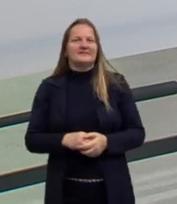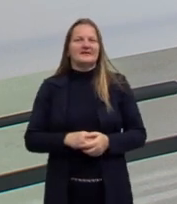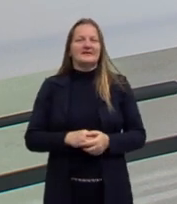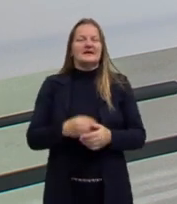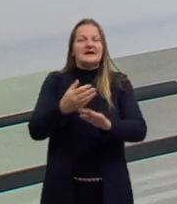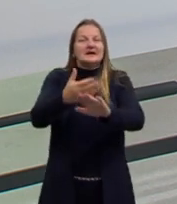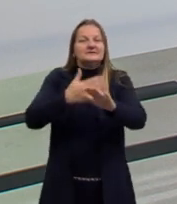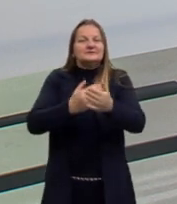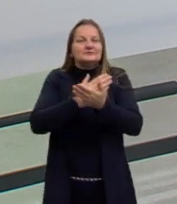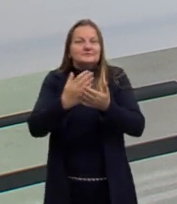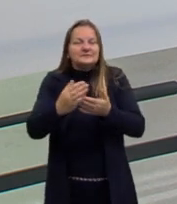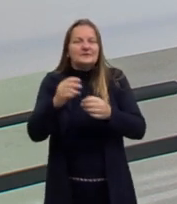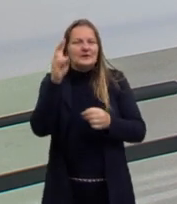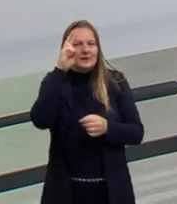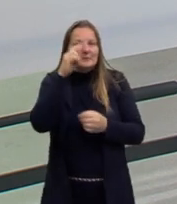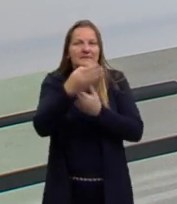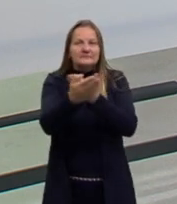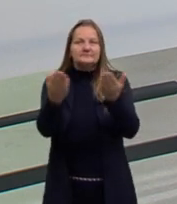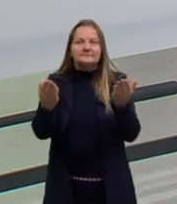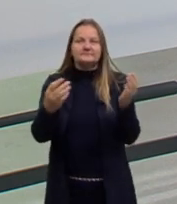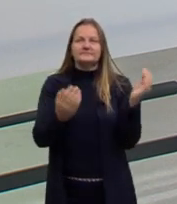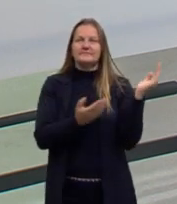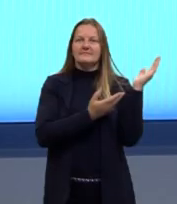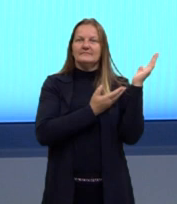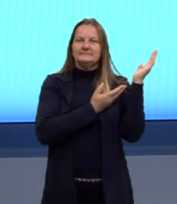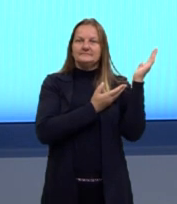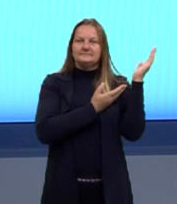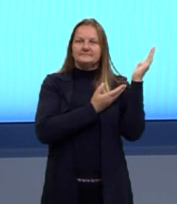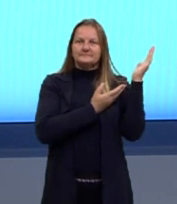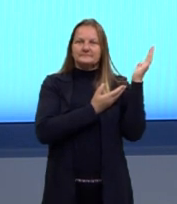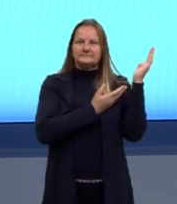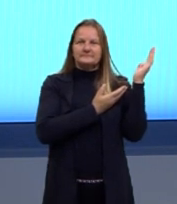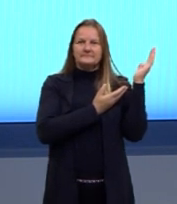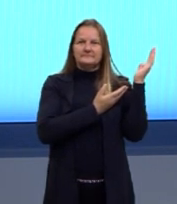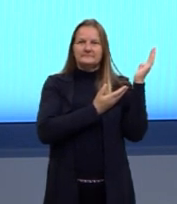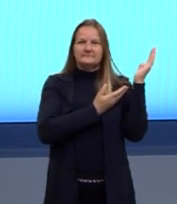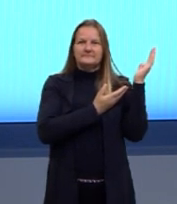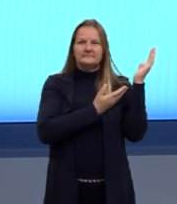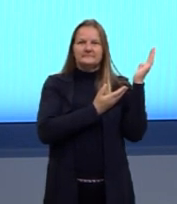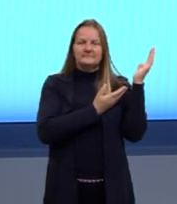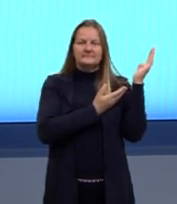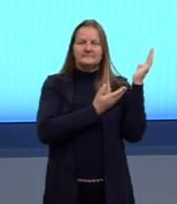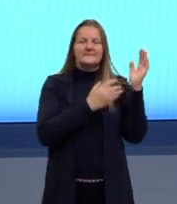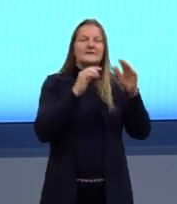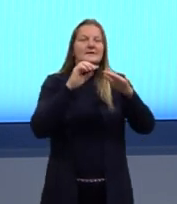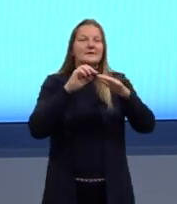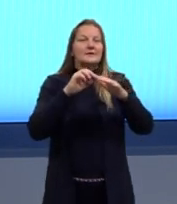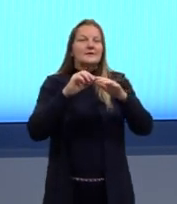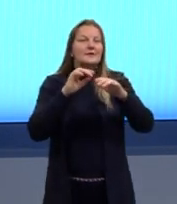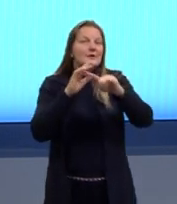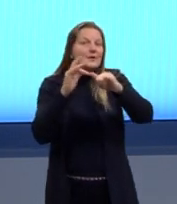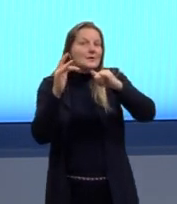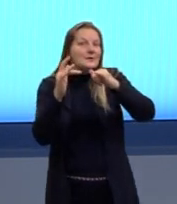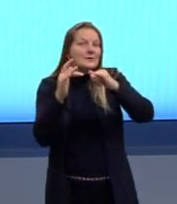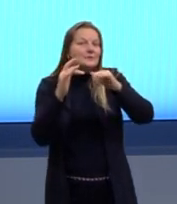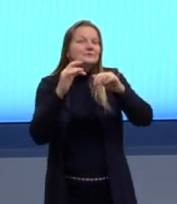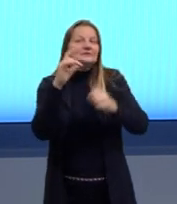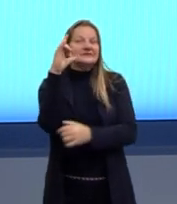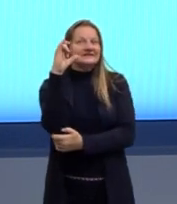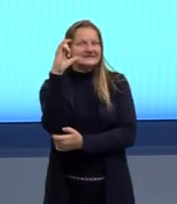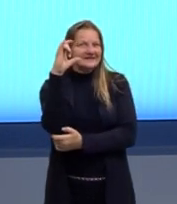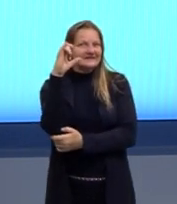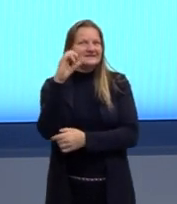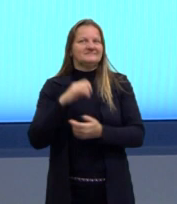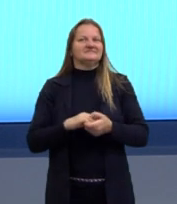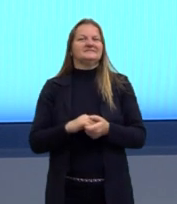mente a nossa aula eu quero lembrar vocês que aqui no cantinho vocês têm as minhas redes sociais né Vocês têm aqui o meu Instagram